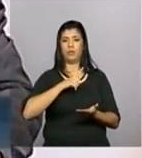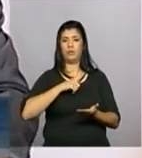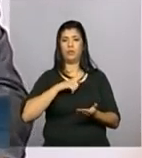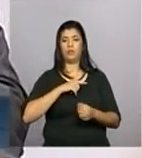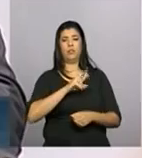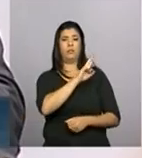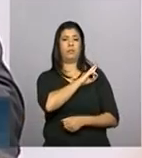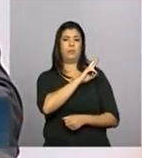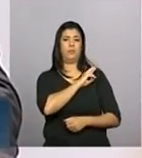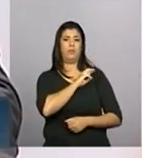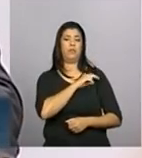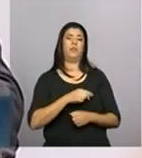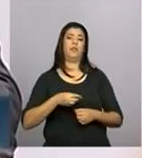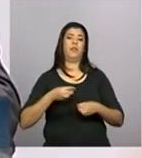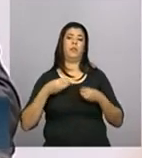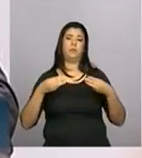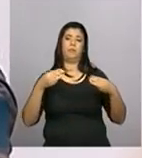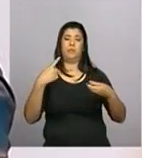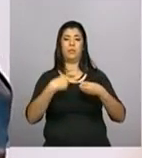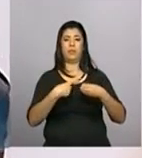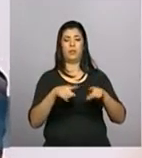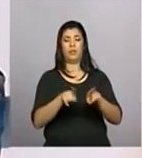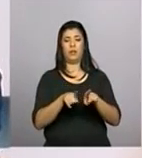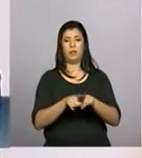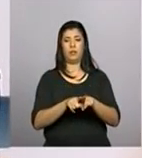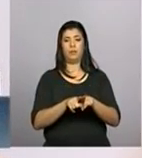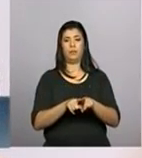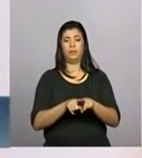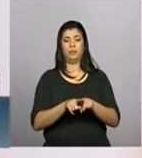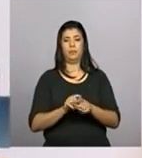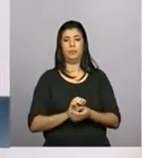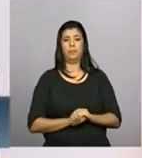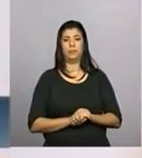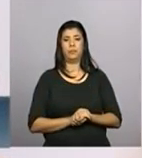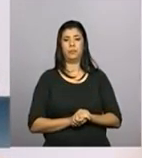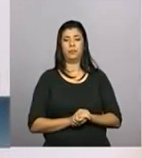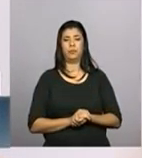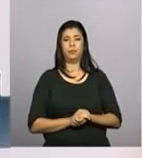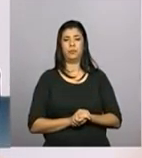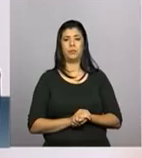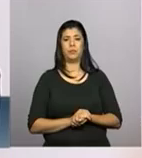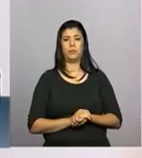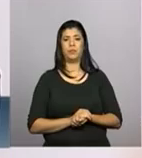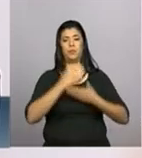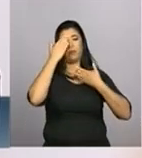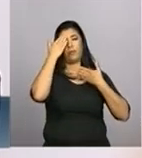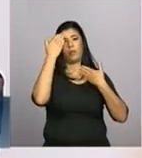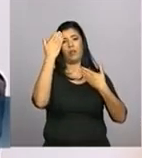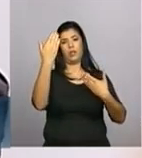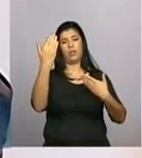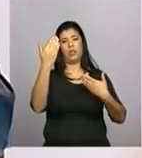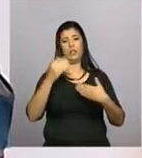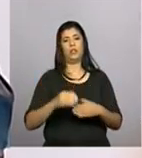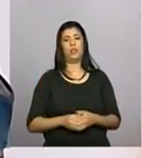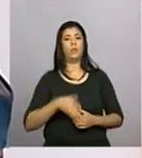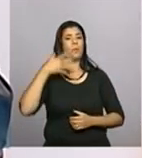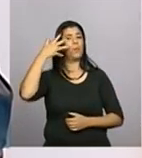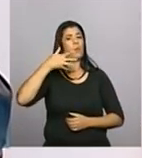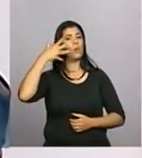gestão aqui no Ministério das Cidades. Quero aqui também agradecer ao Partido